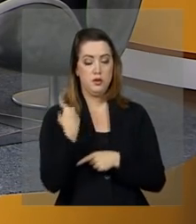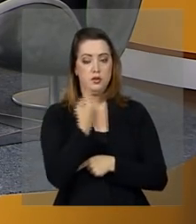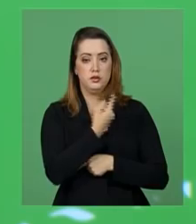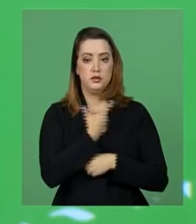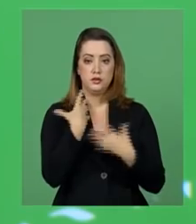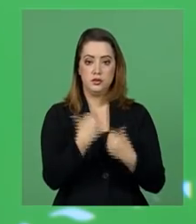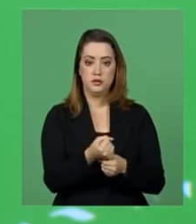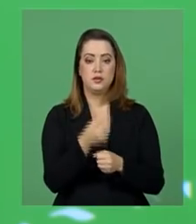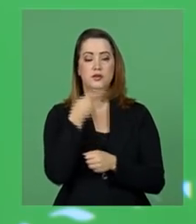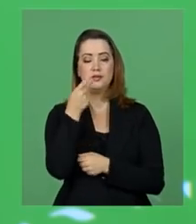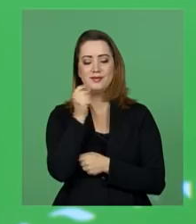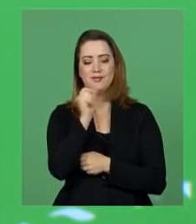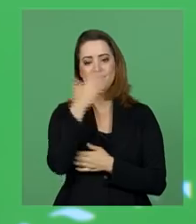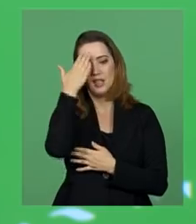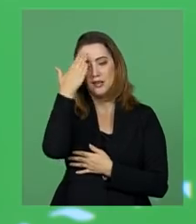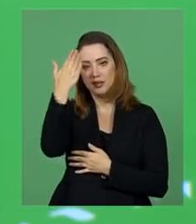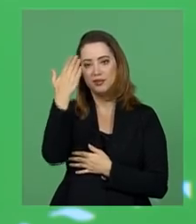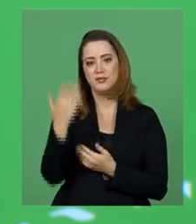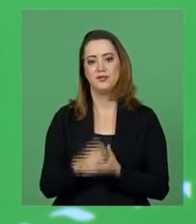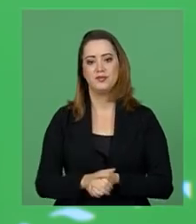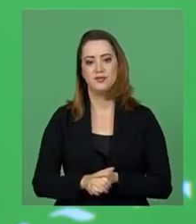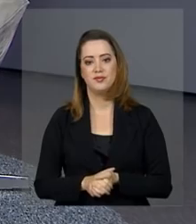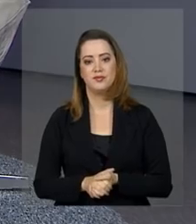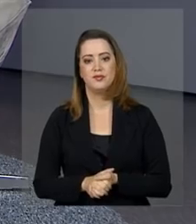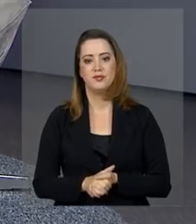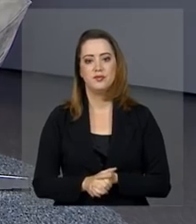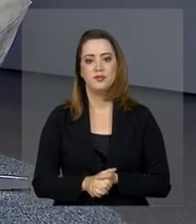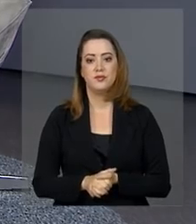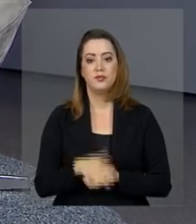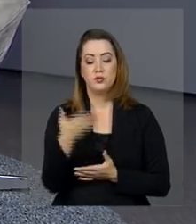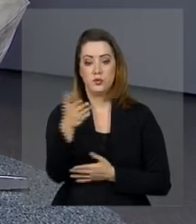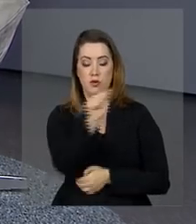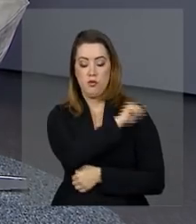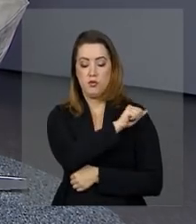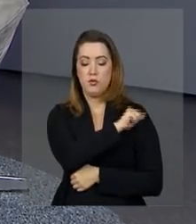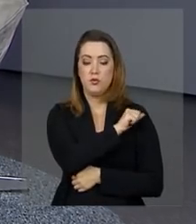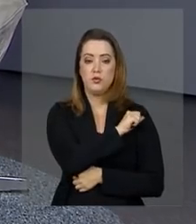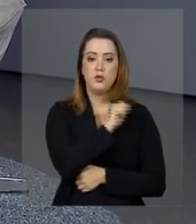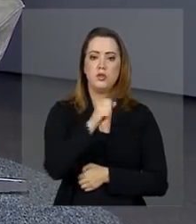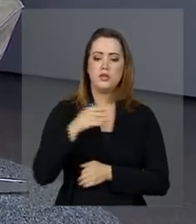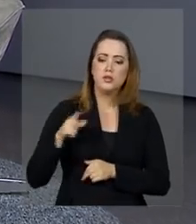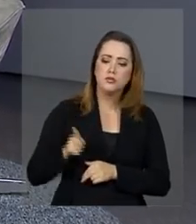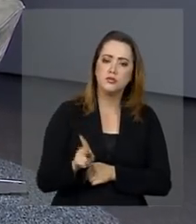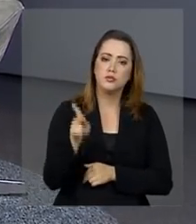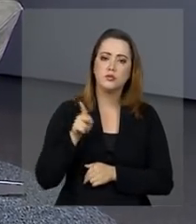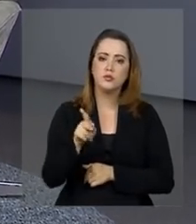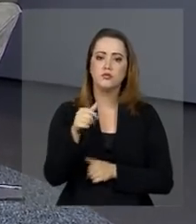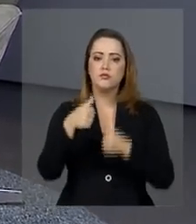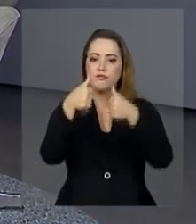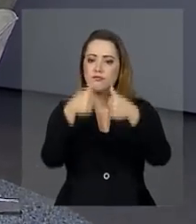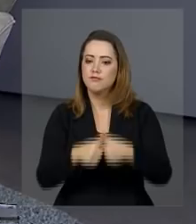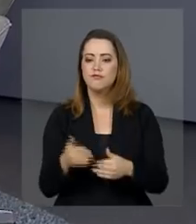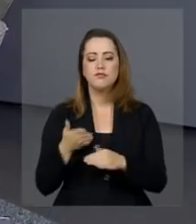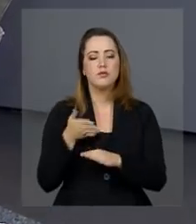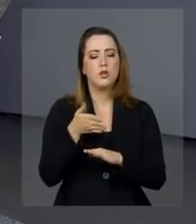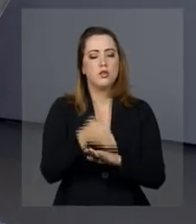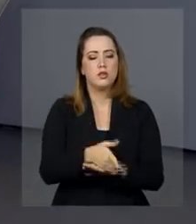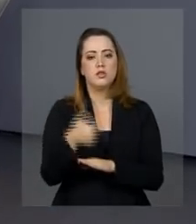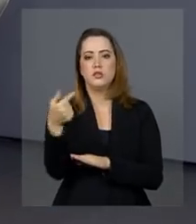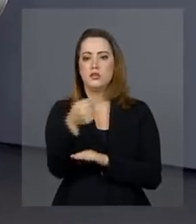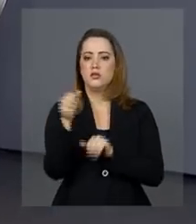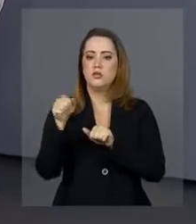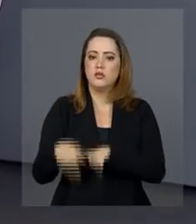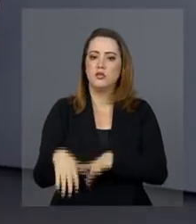falar da Marinha no desfile. Eu que agradeço a oportunidade. Até mais. E os estudantes sempre marcam a presença no desfile do 7 de